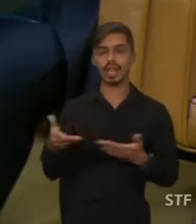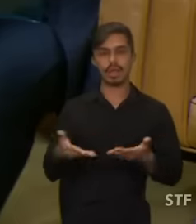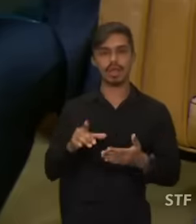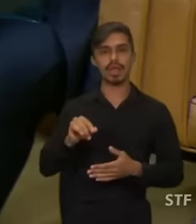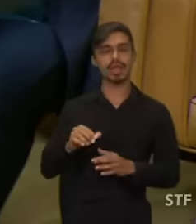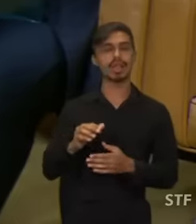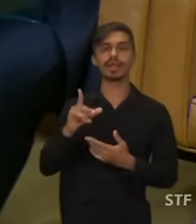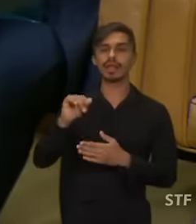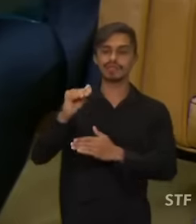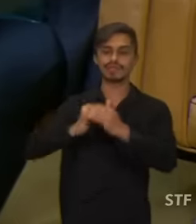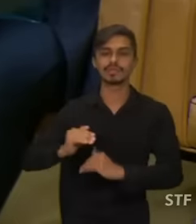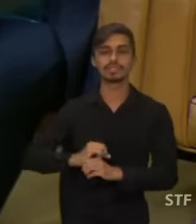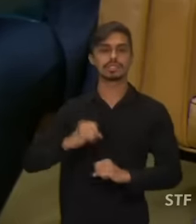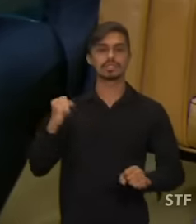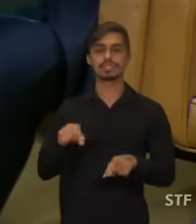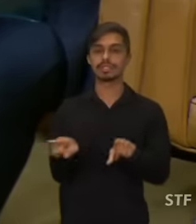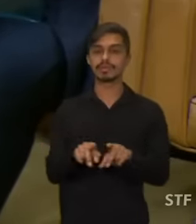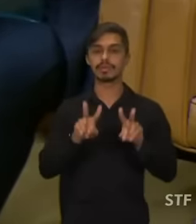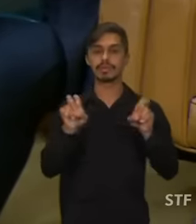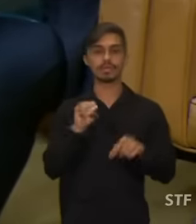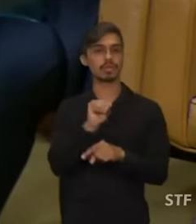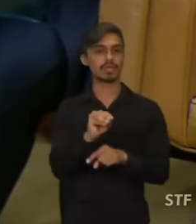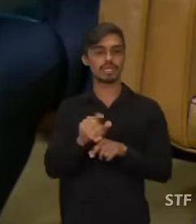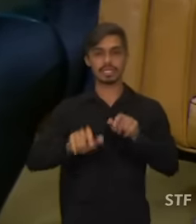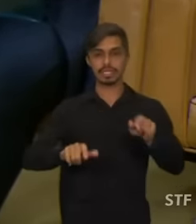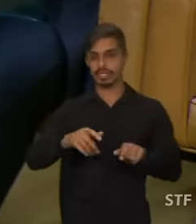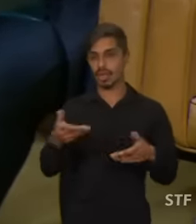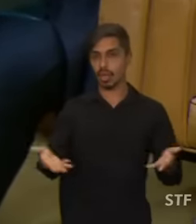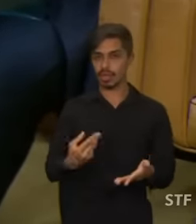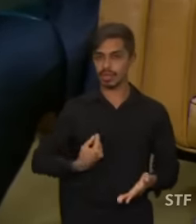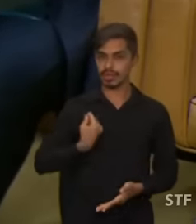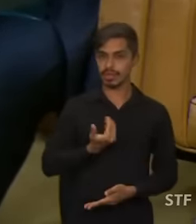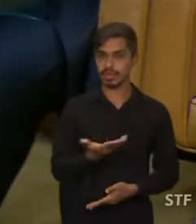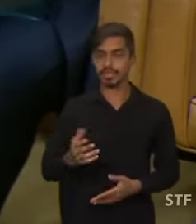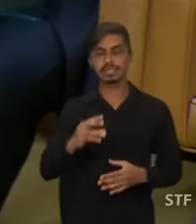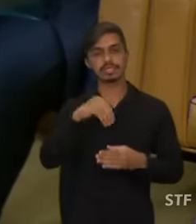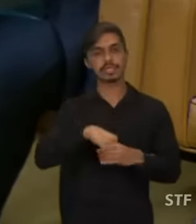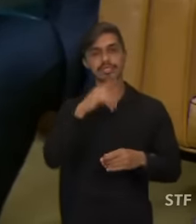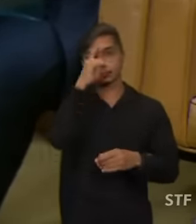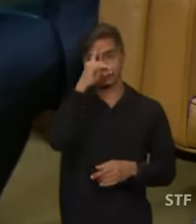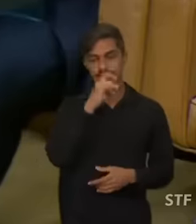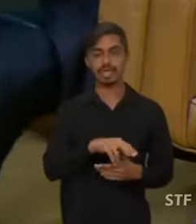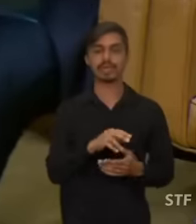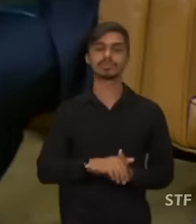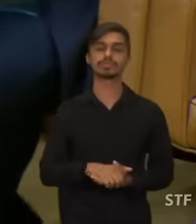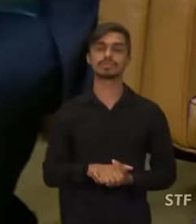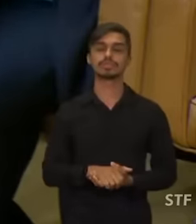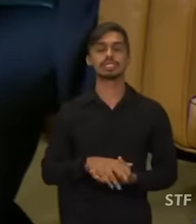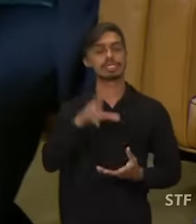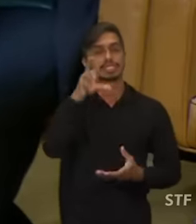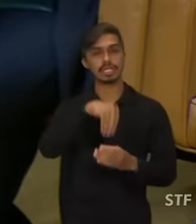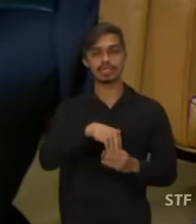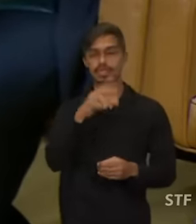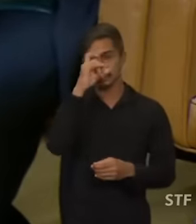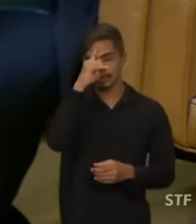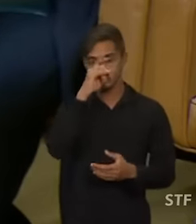grande retrocesso, inclusive no cuidado dessas pessoas que hoje estão nos hospitais de custódia. Ela representa, inclusive, um retrocesso em termos